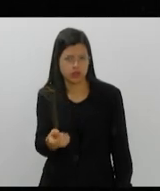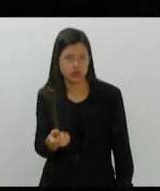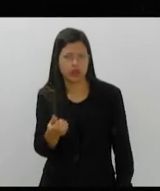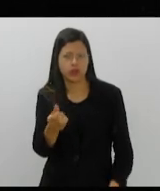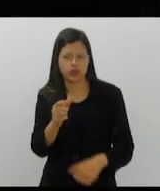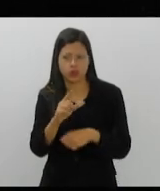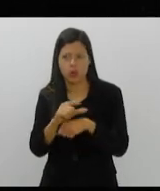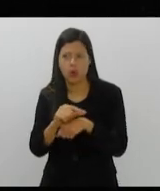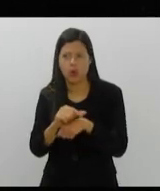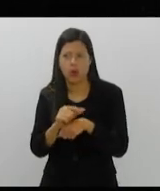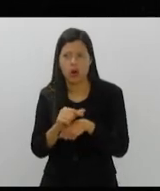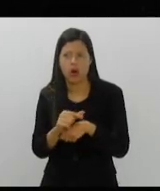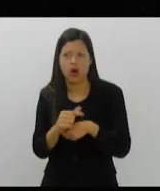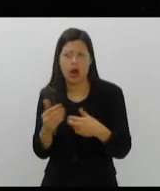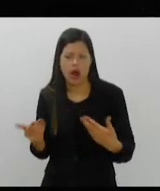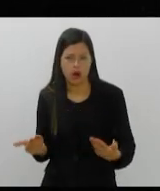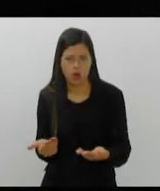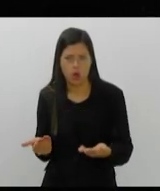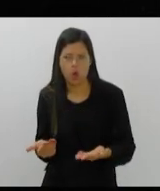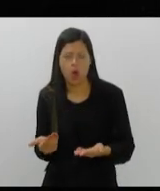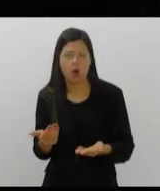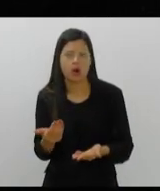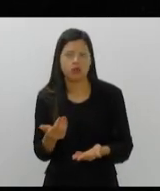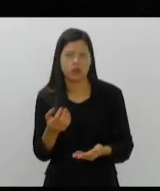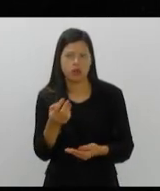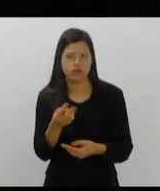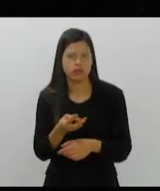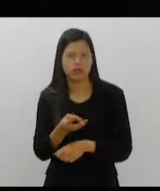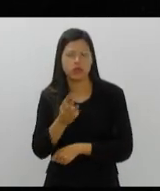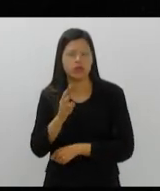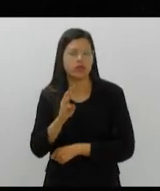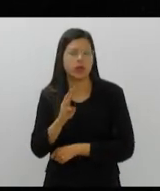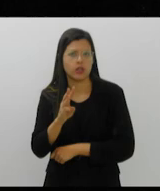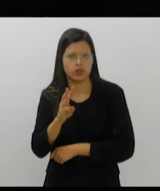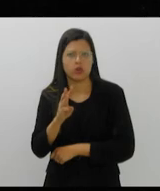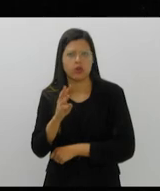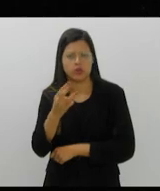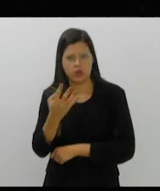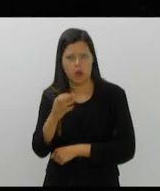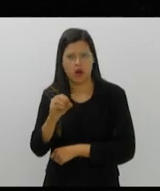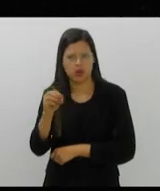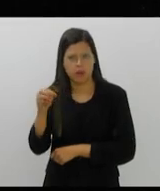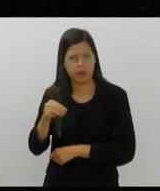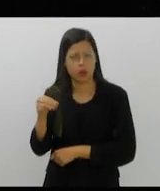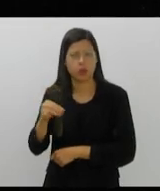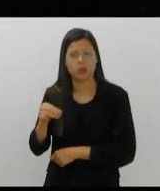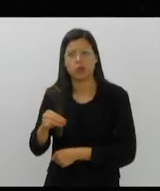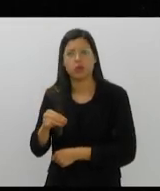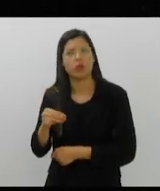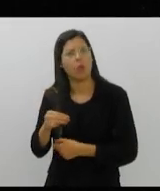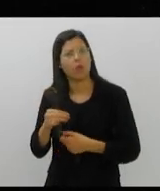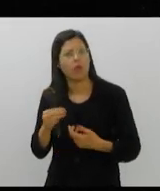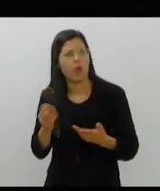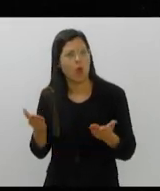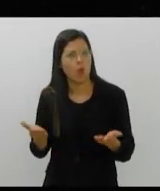15 horas e 40 minutos, e possivelmente entre hoje e